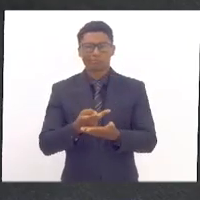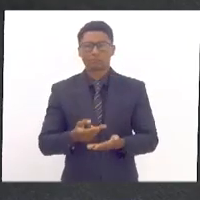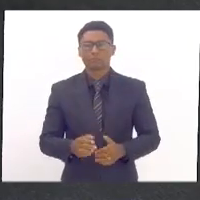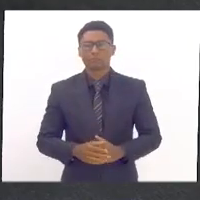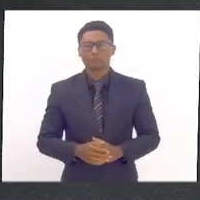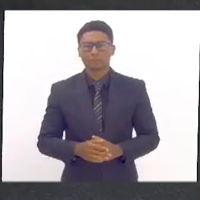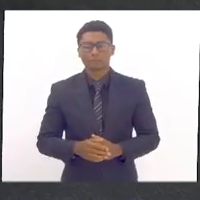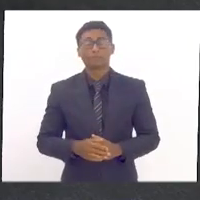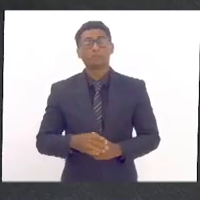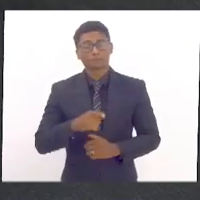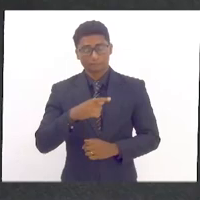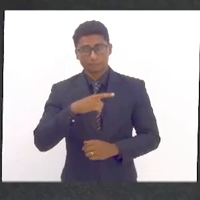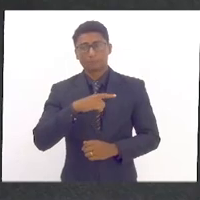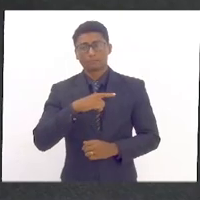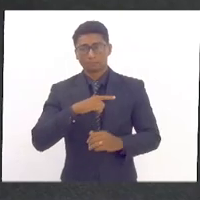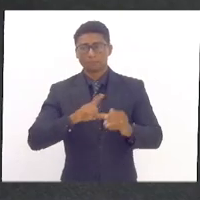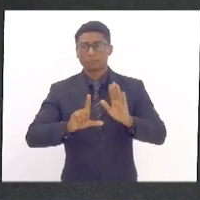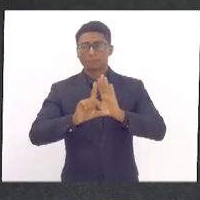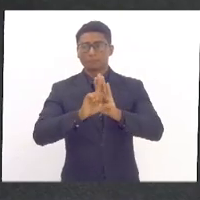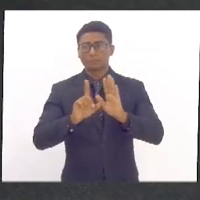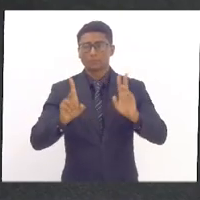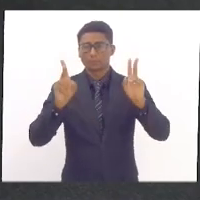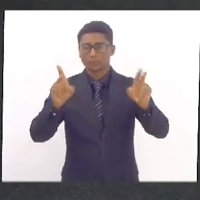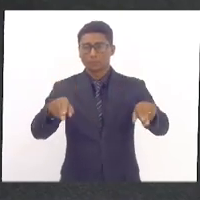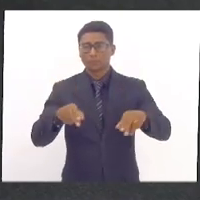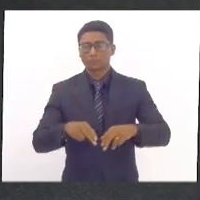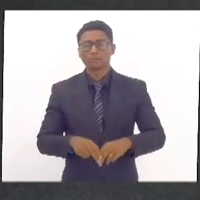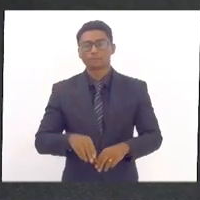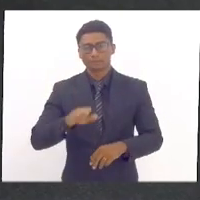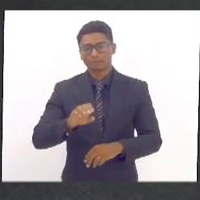Paraná tem uma lei igual. A OAB